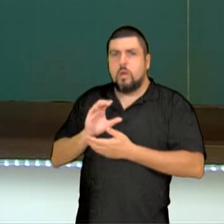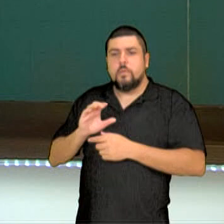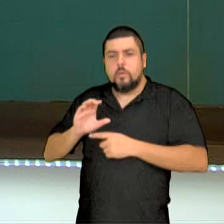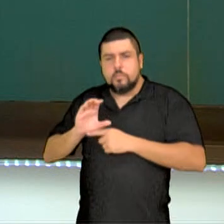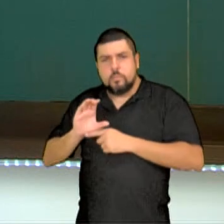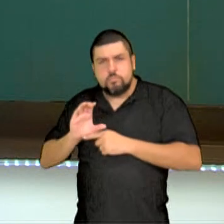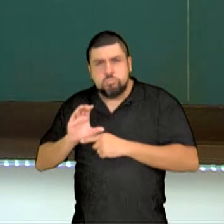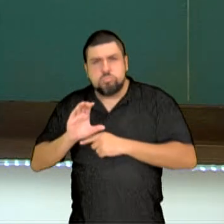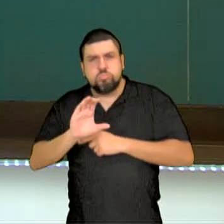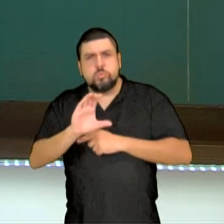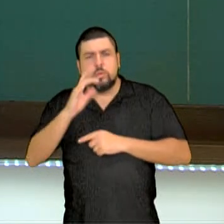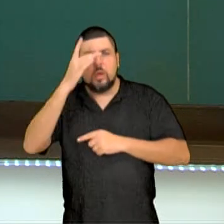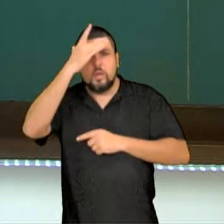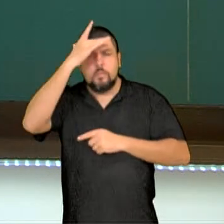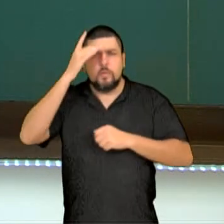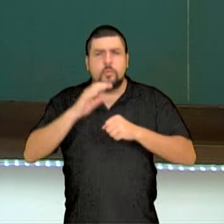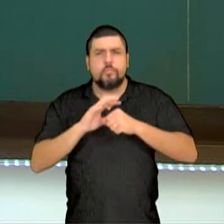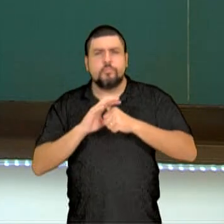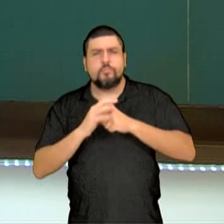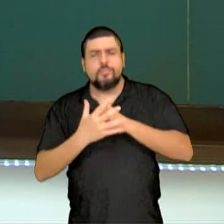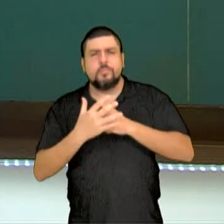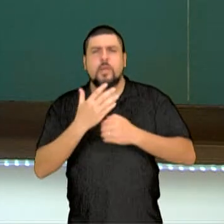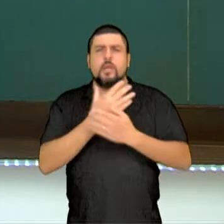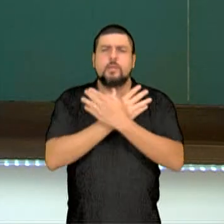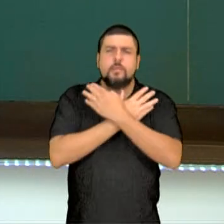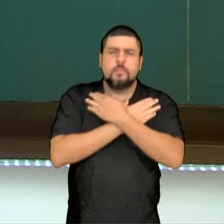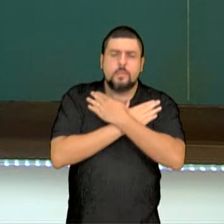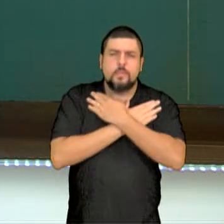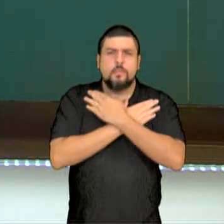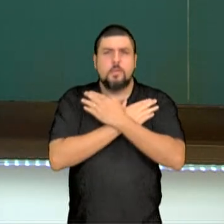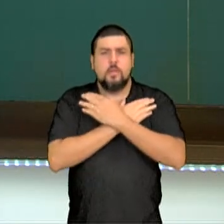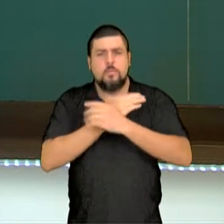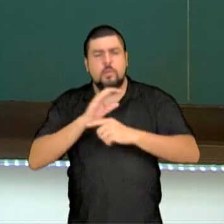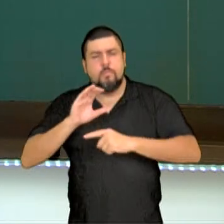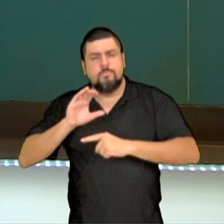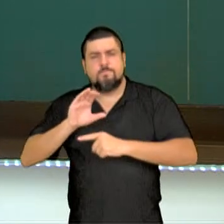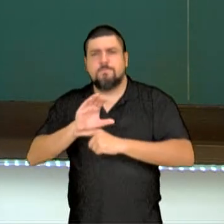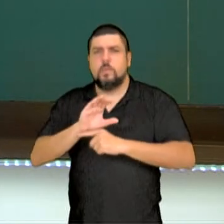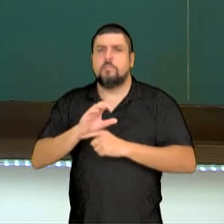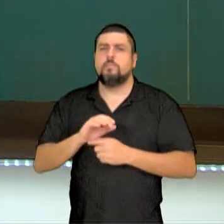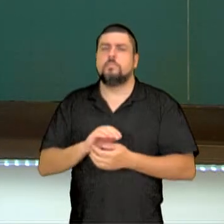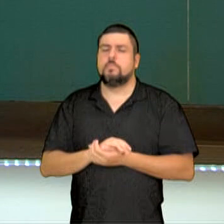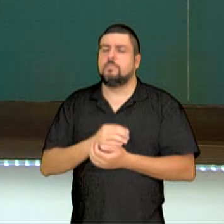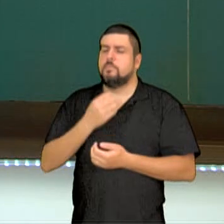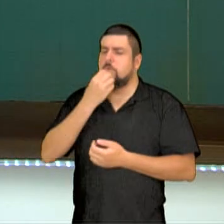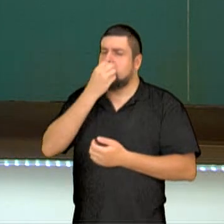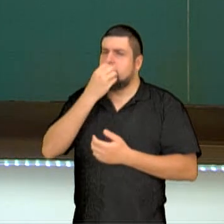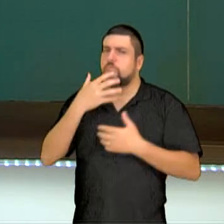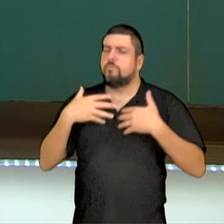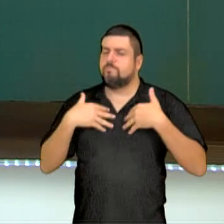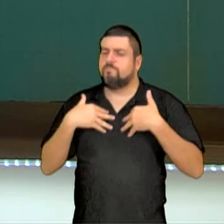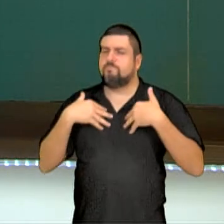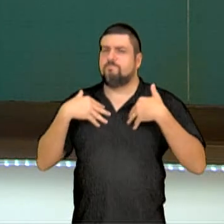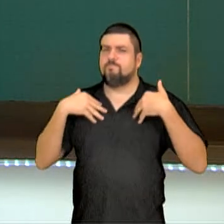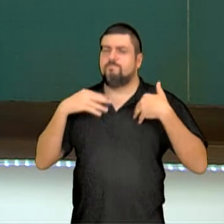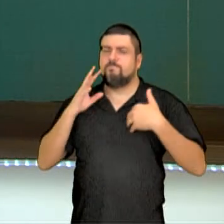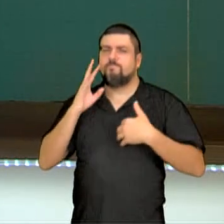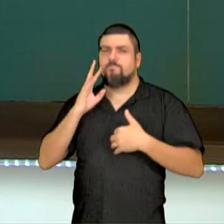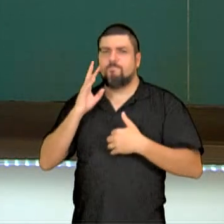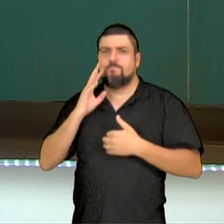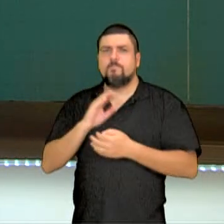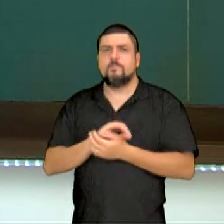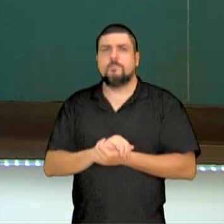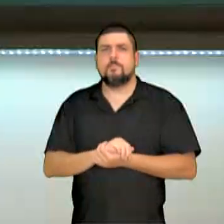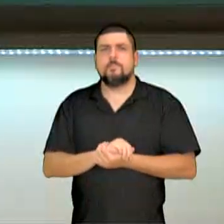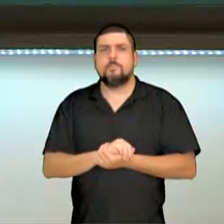Então, uma ação muito legal dele, então por isso que o torna ainda mais um cara espetacular e gigantesco no nosso meio, no nosso